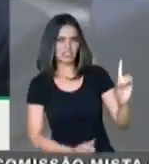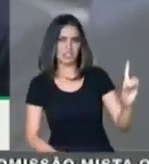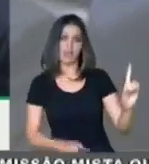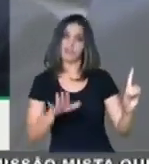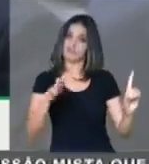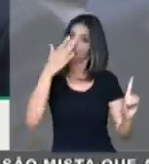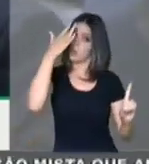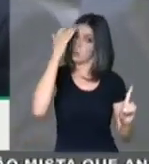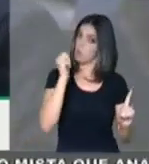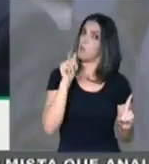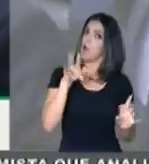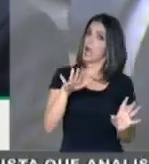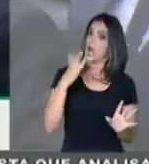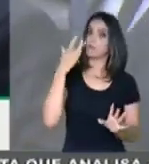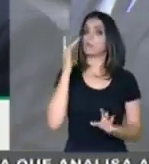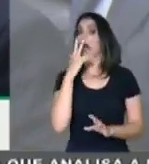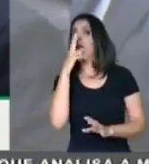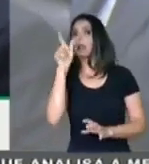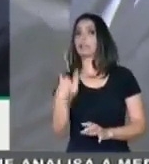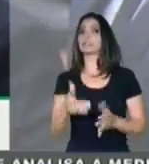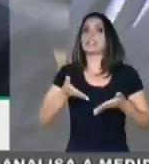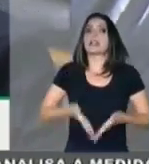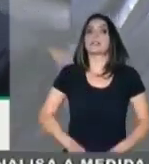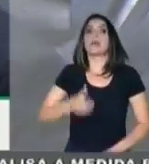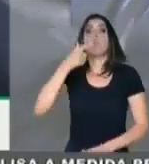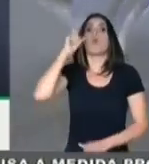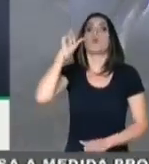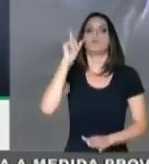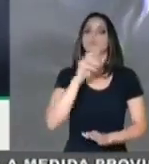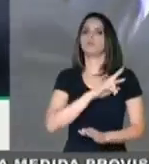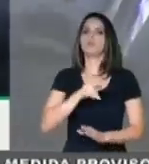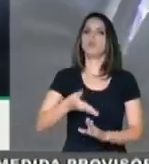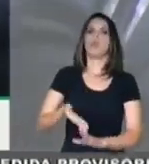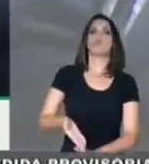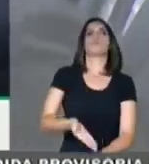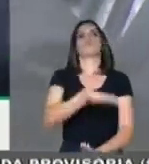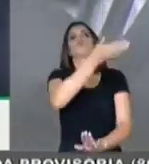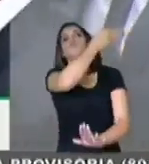nasceu ontem e não nos últimos 10 anos desse país. Obrigado, deputado.